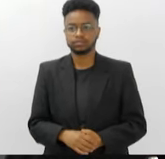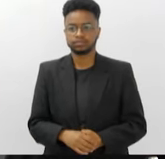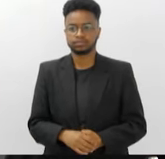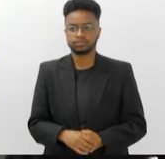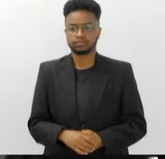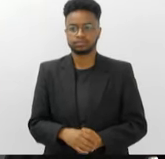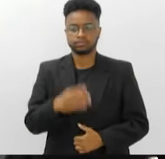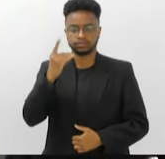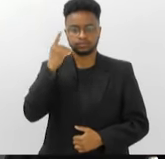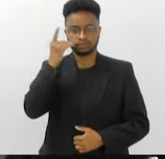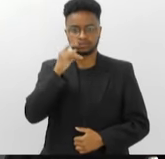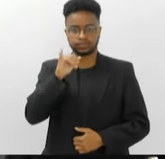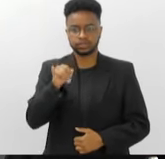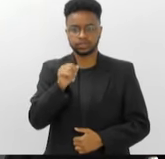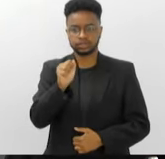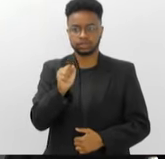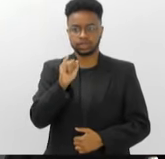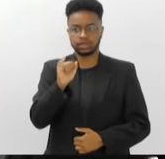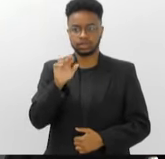Deputado